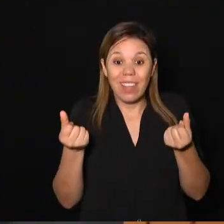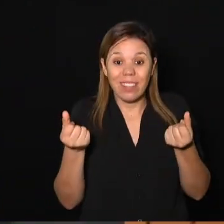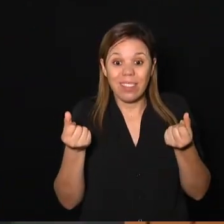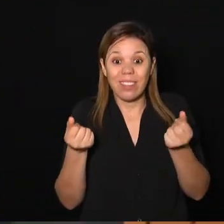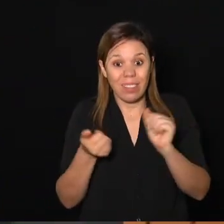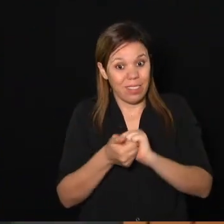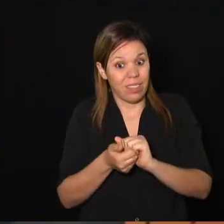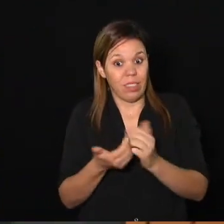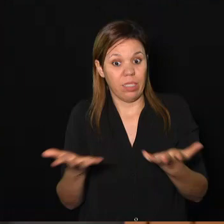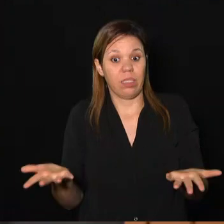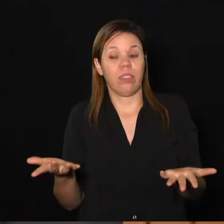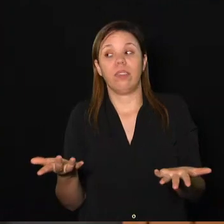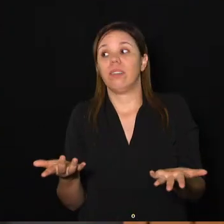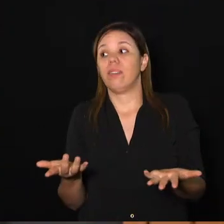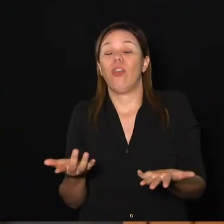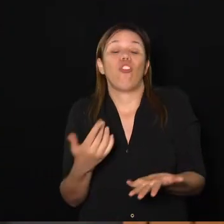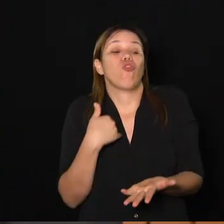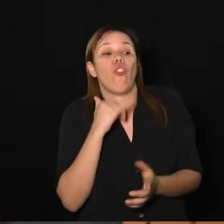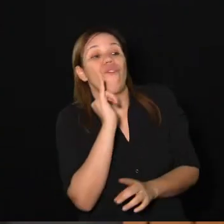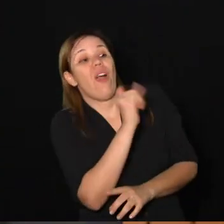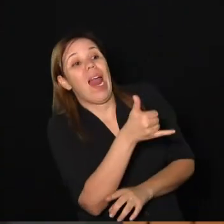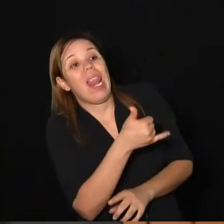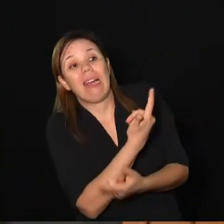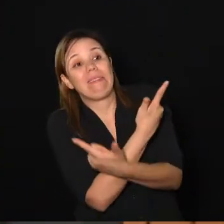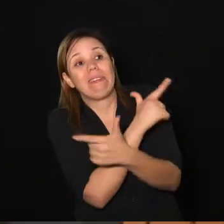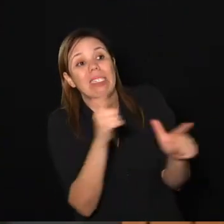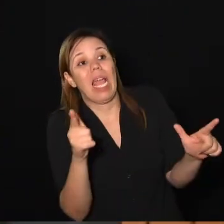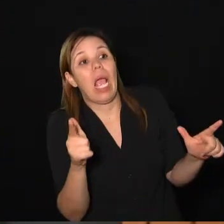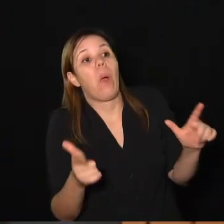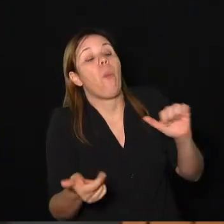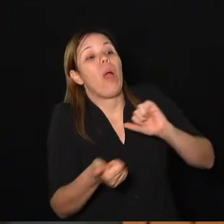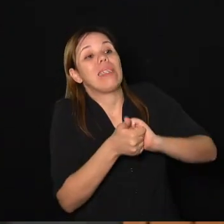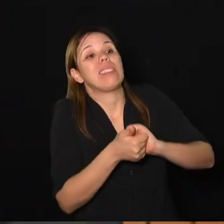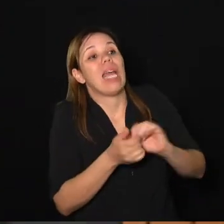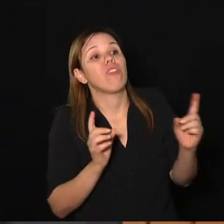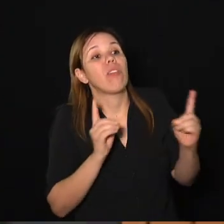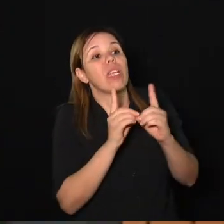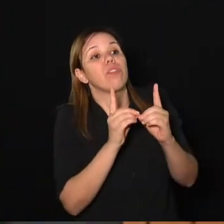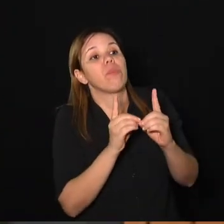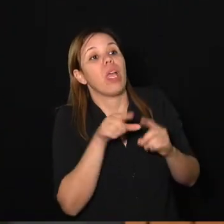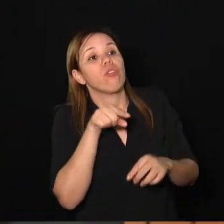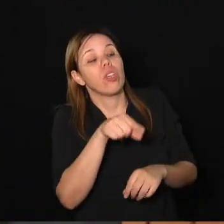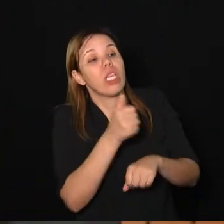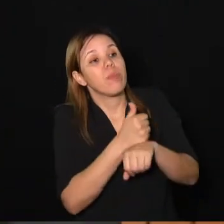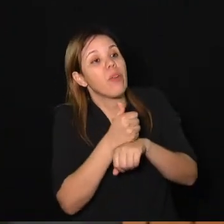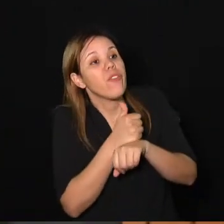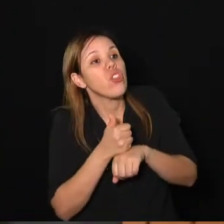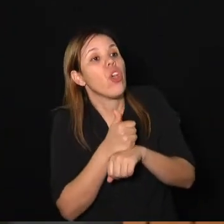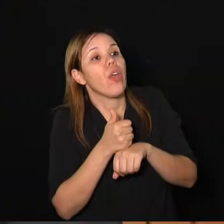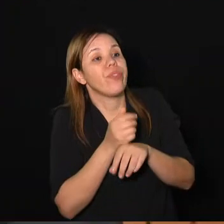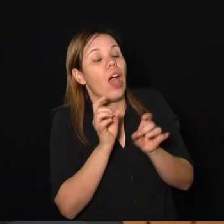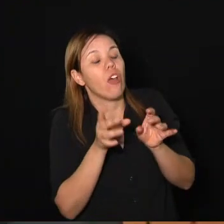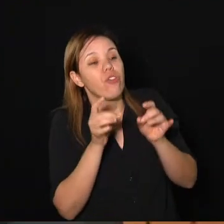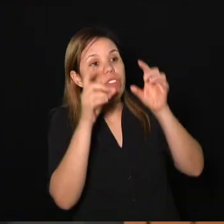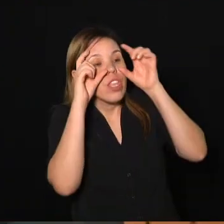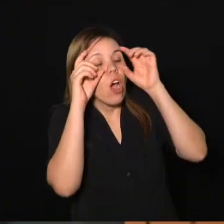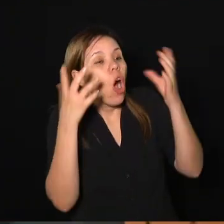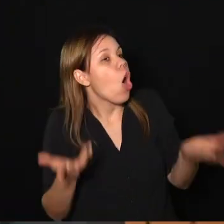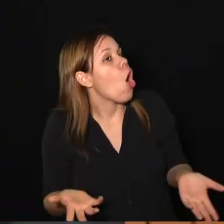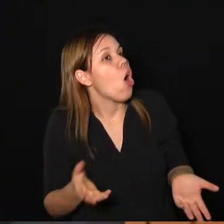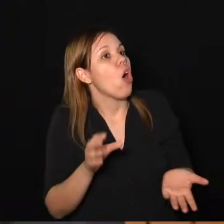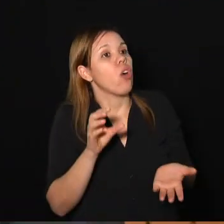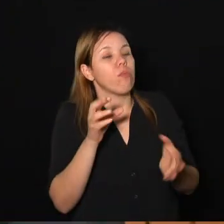dizendo que não há qualidade na optometria não é nada disso o que eu estou dizendo é que precisa de tomar muito cuidado como que a coisa é